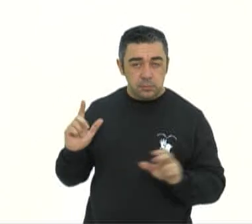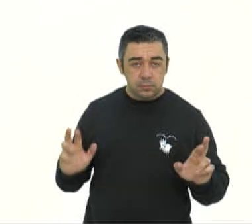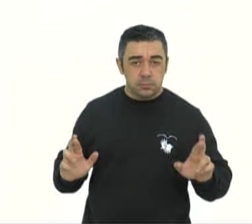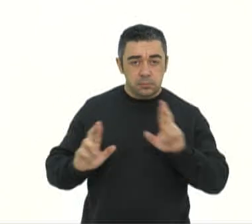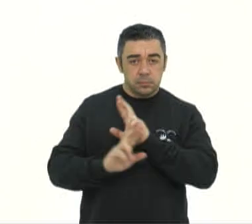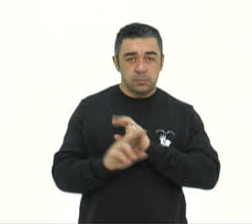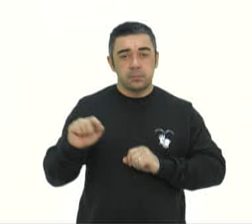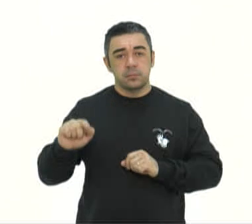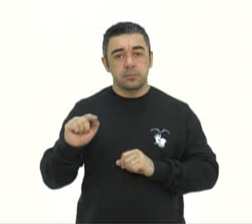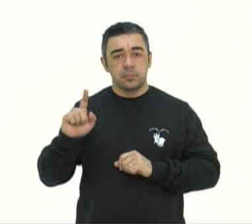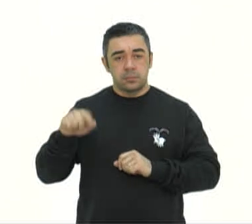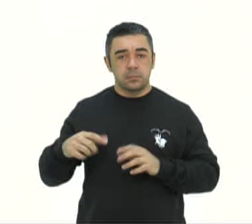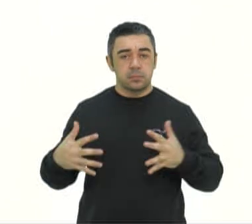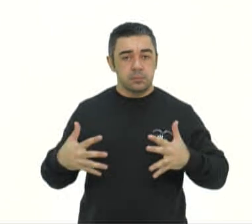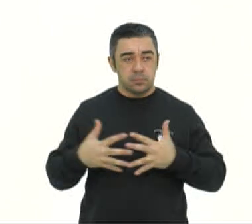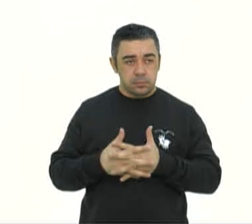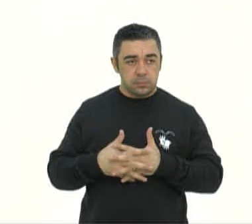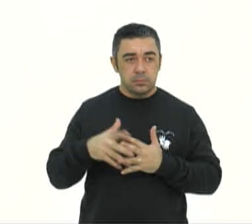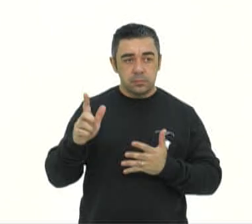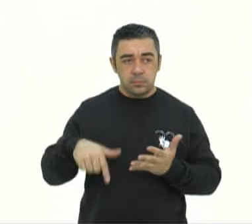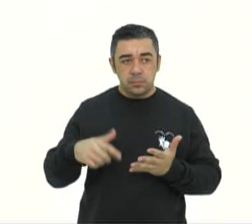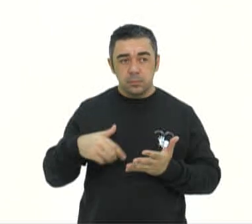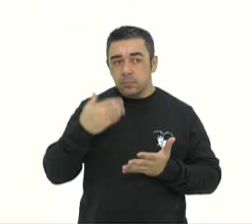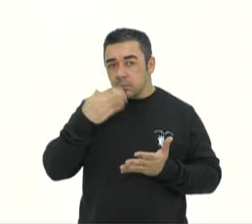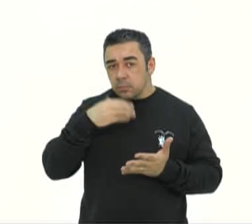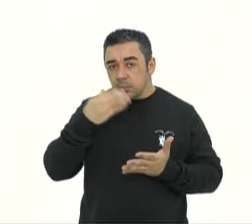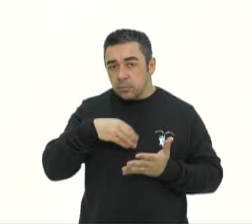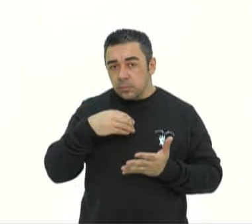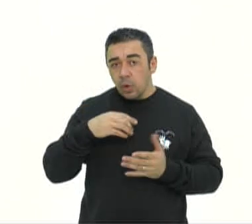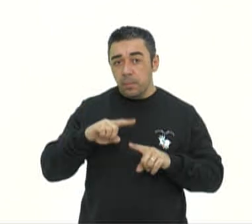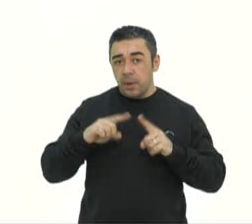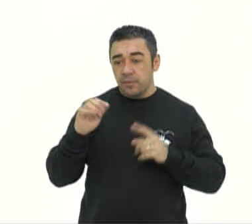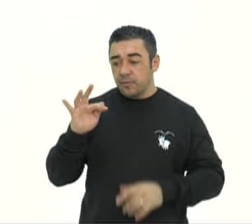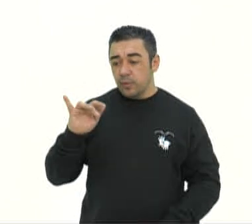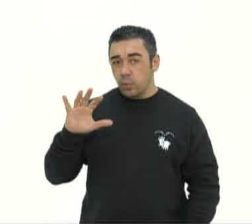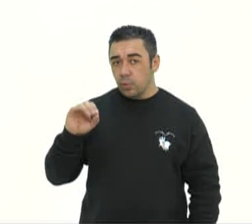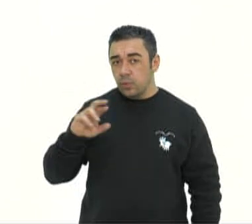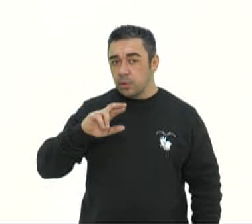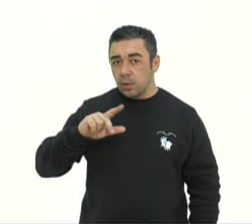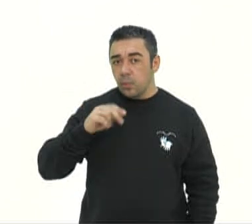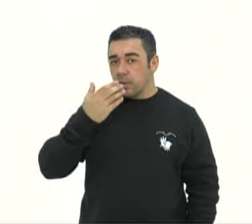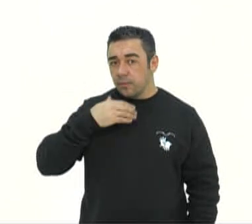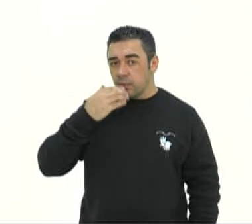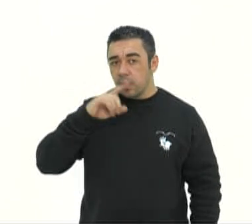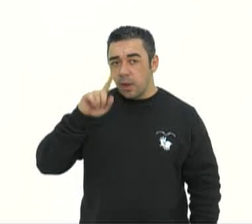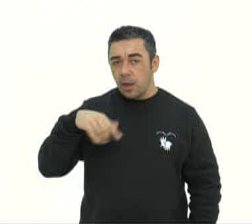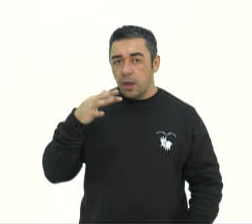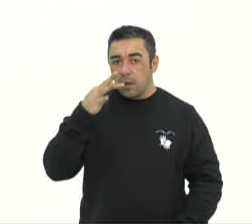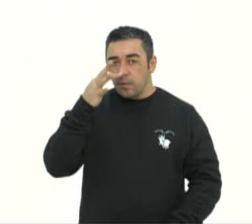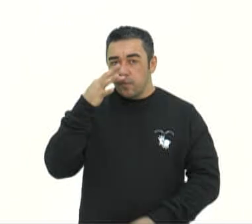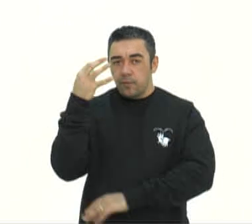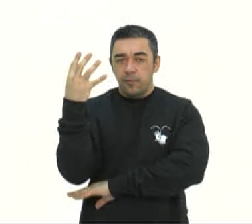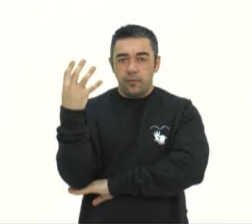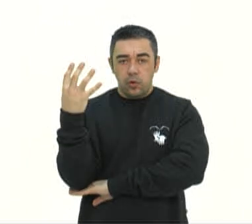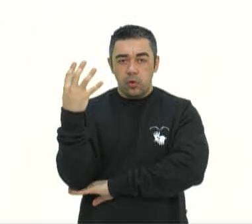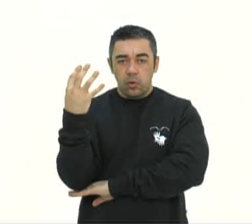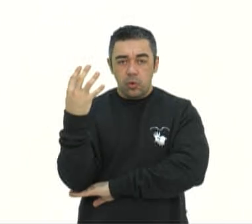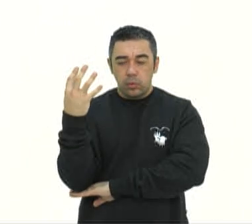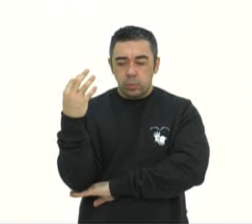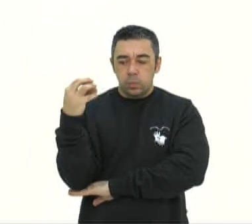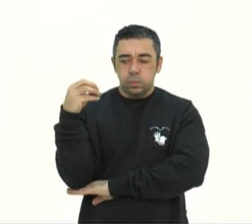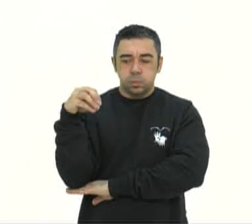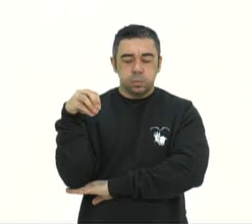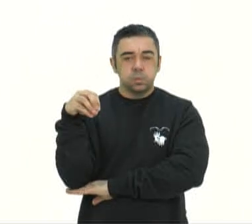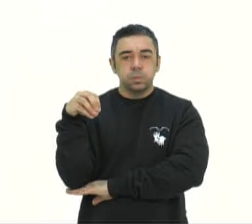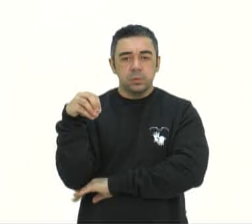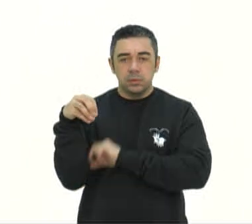que hoje são confundidos com frutos. Mas figos não são frutos, são inflorescências invertidas. São